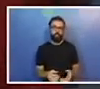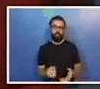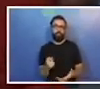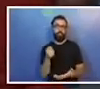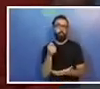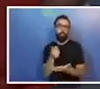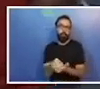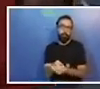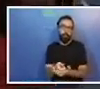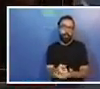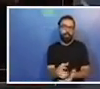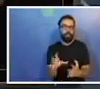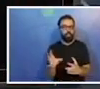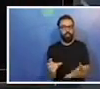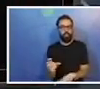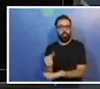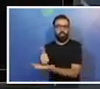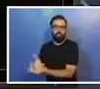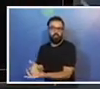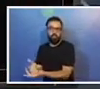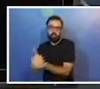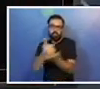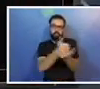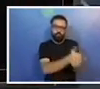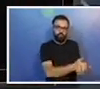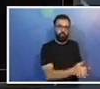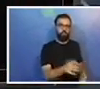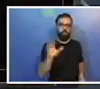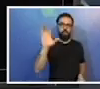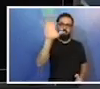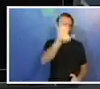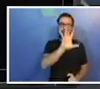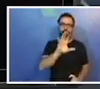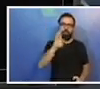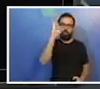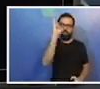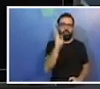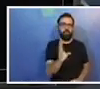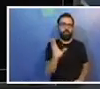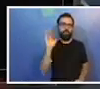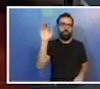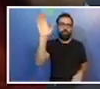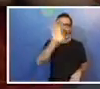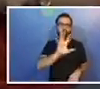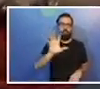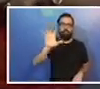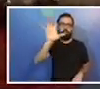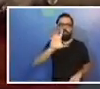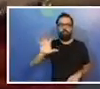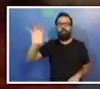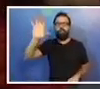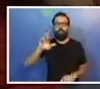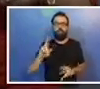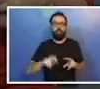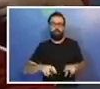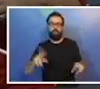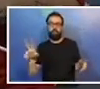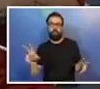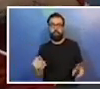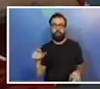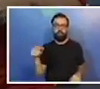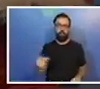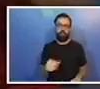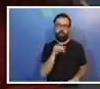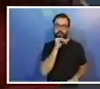mico-estrela levaram para outras regiões do Brasil, principalmente para o sudeste, que é onde está o estado de